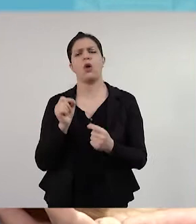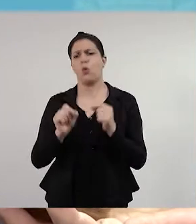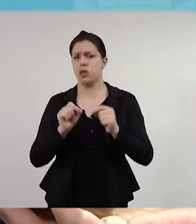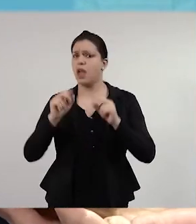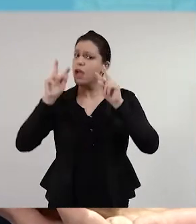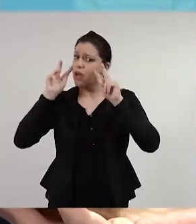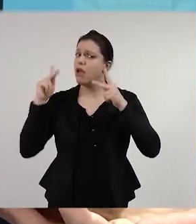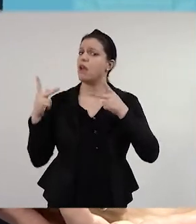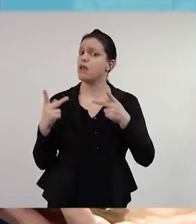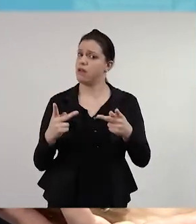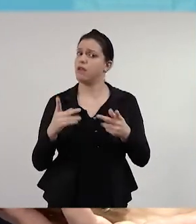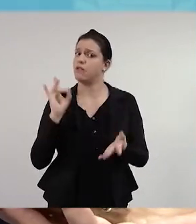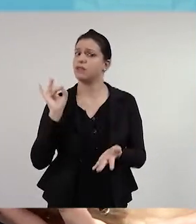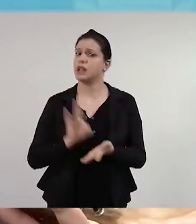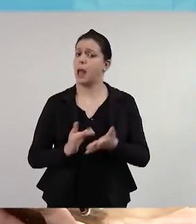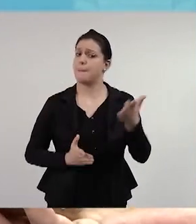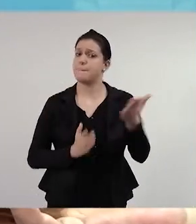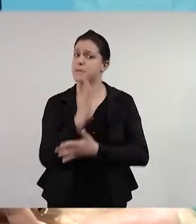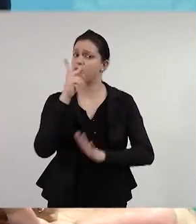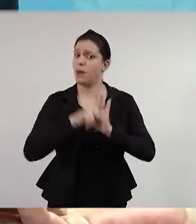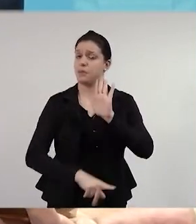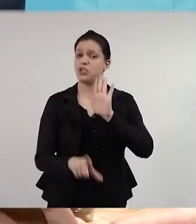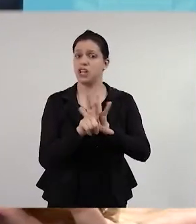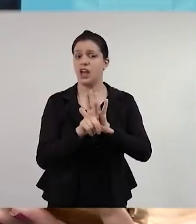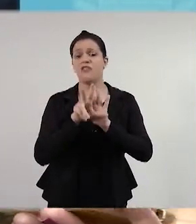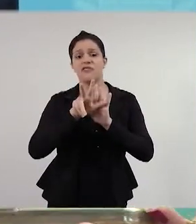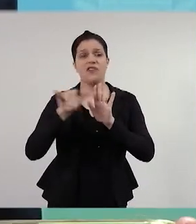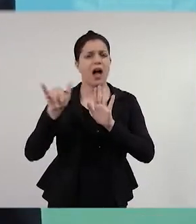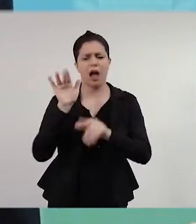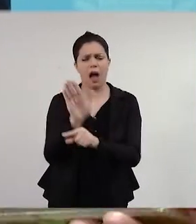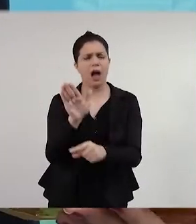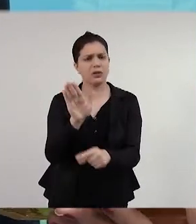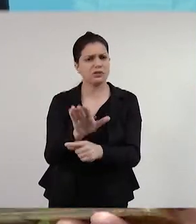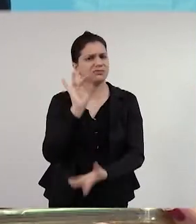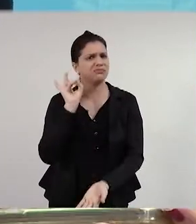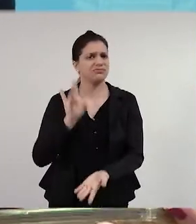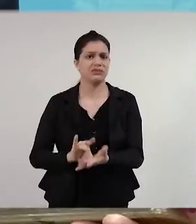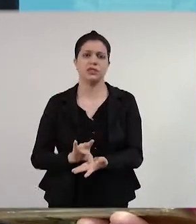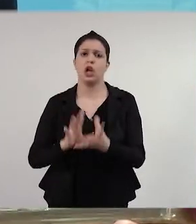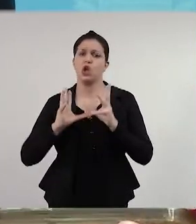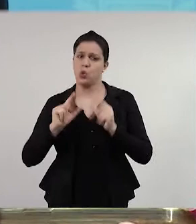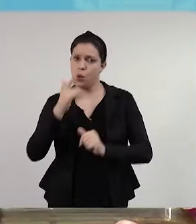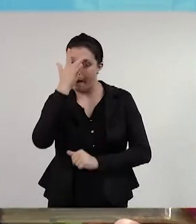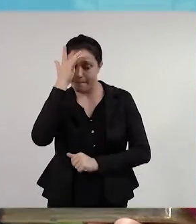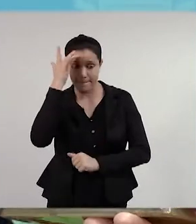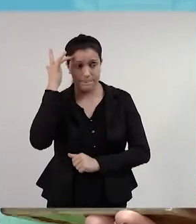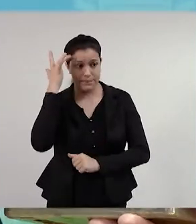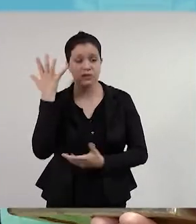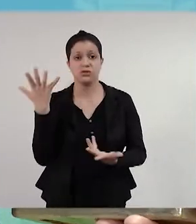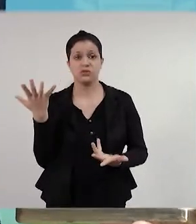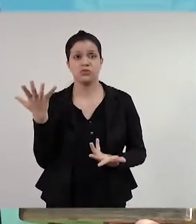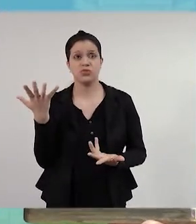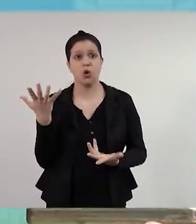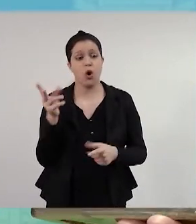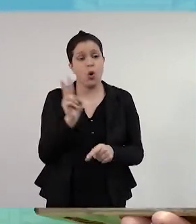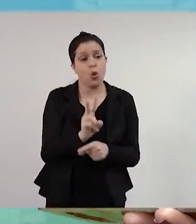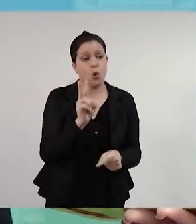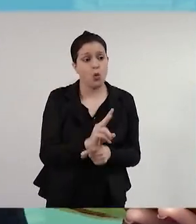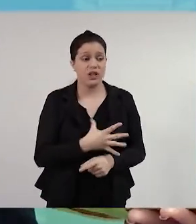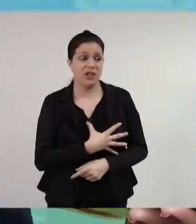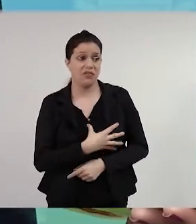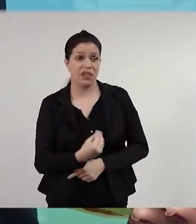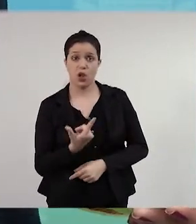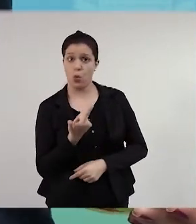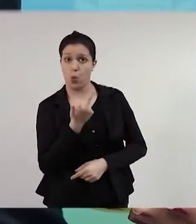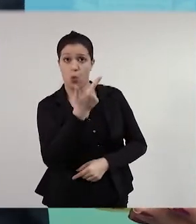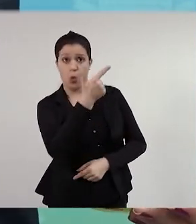Assembleia nada fez mais do que aprovar um projeto que vai beneficiar muito aqueles que dedicam a sua vida